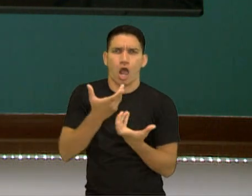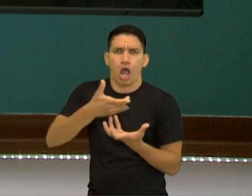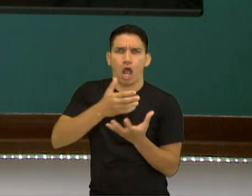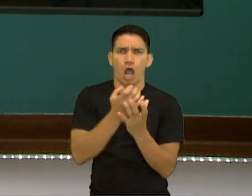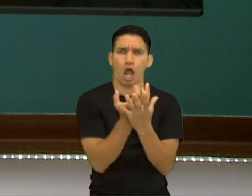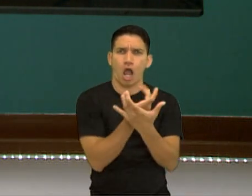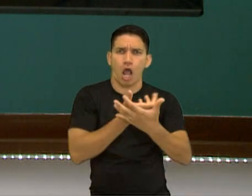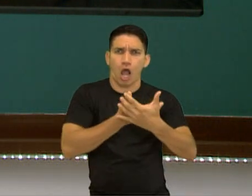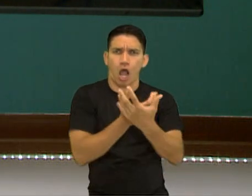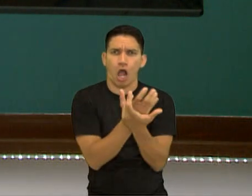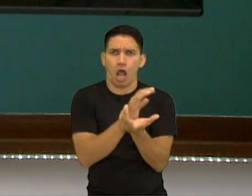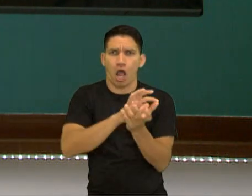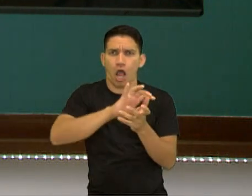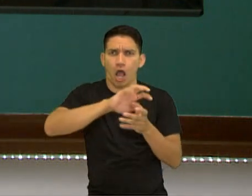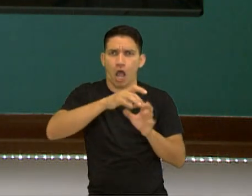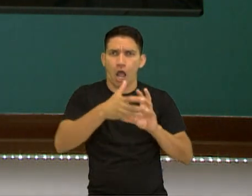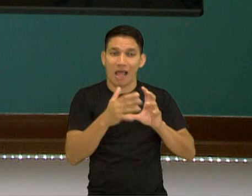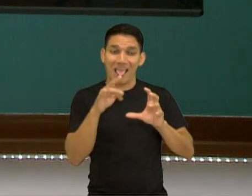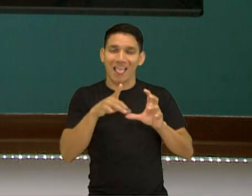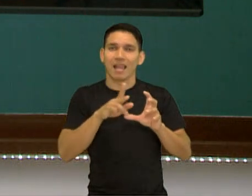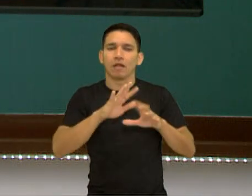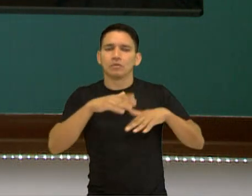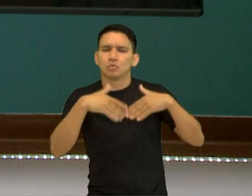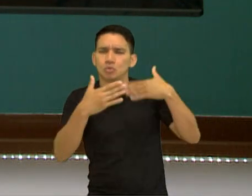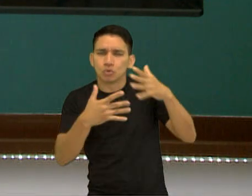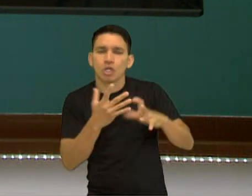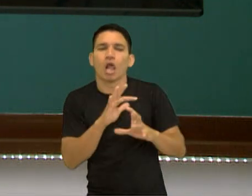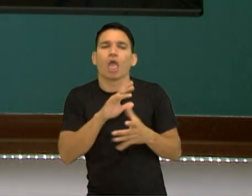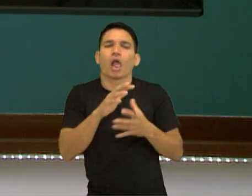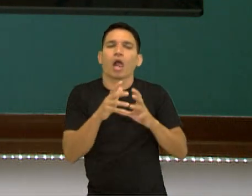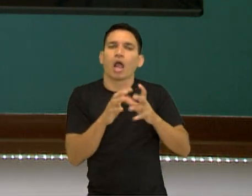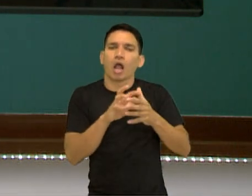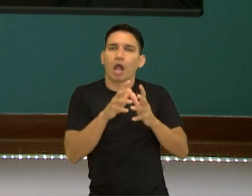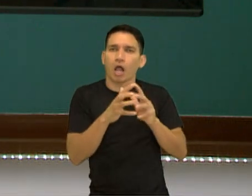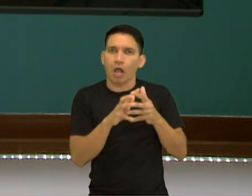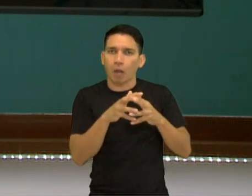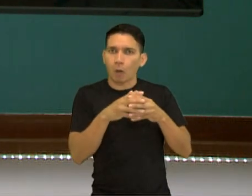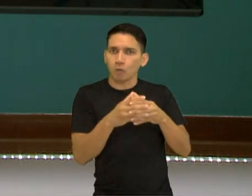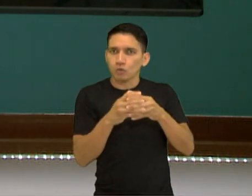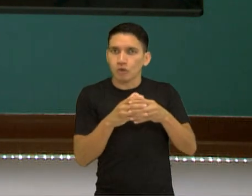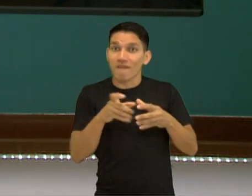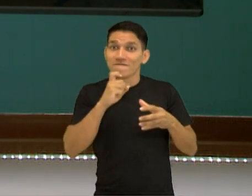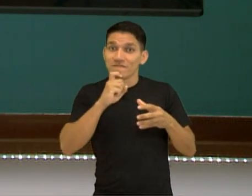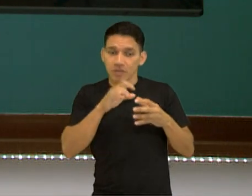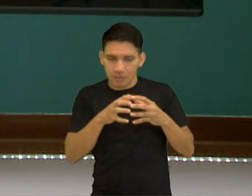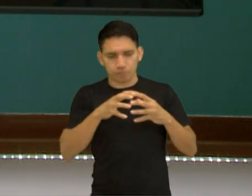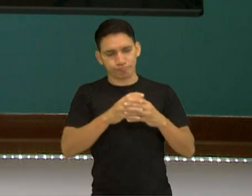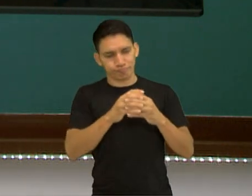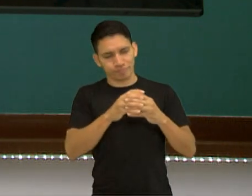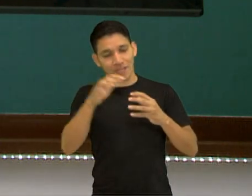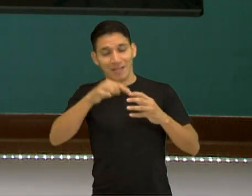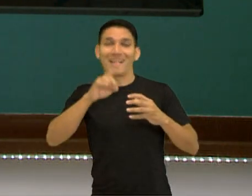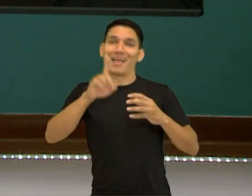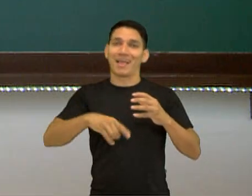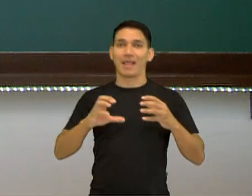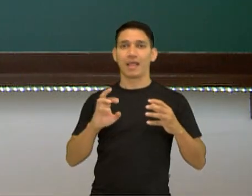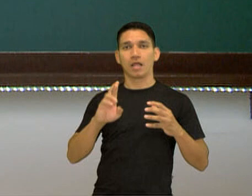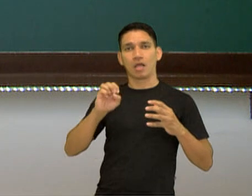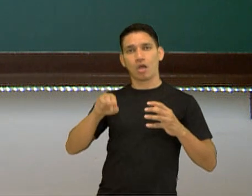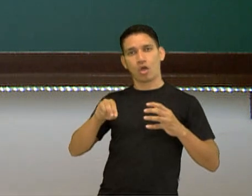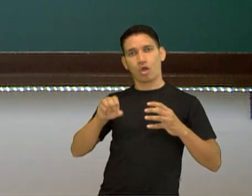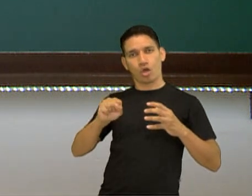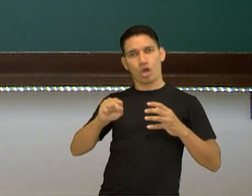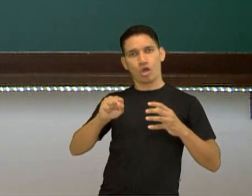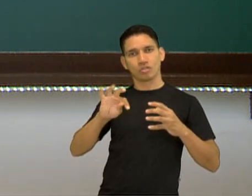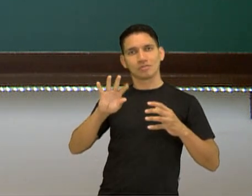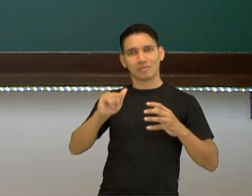bola incandescente, ela foi se resfriando, dando origem à crosta do nosso planeta. E ao longo da história